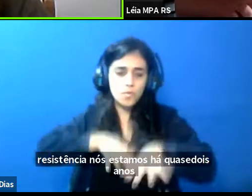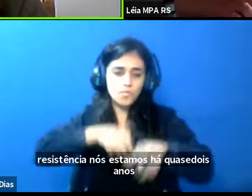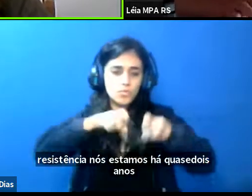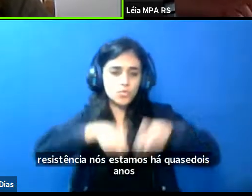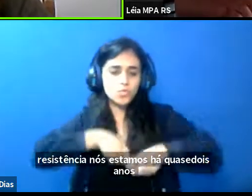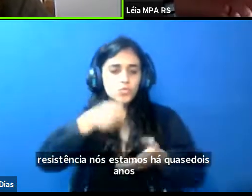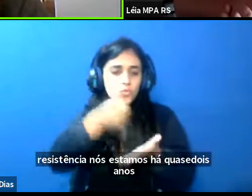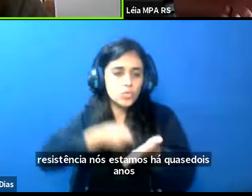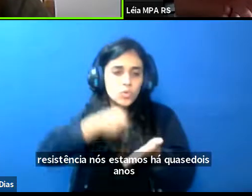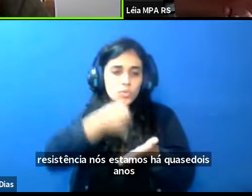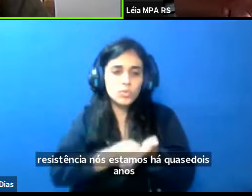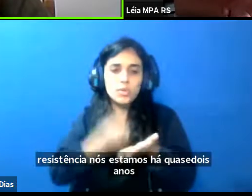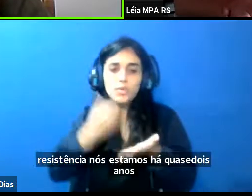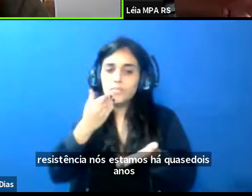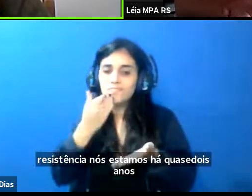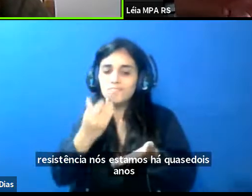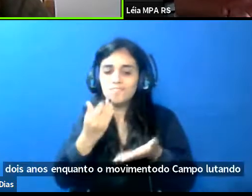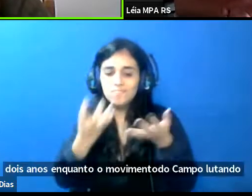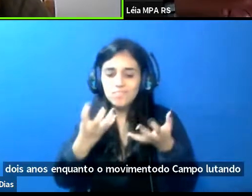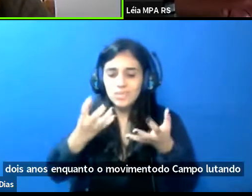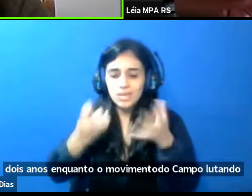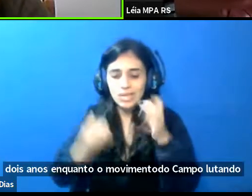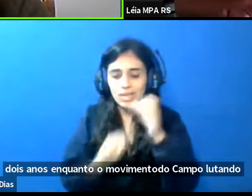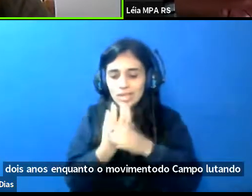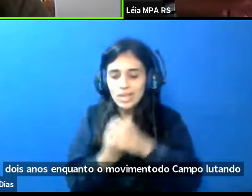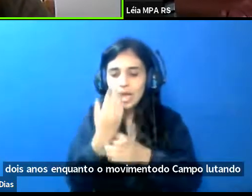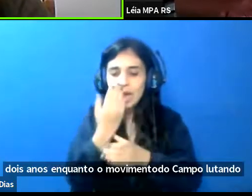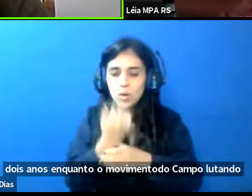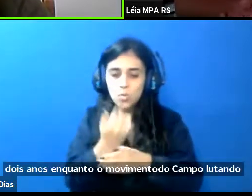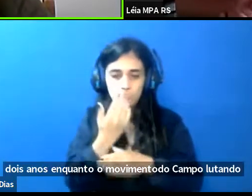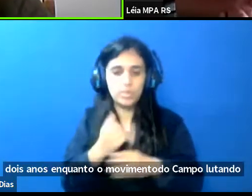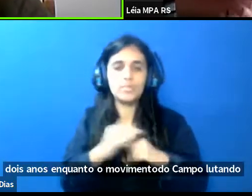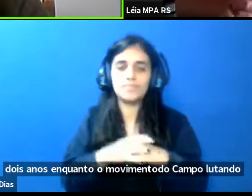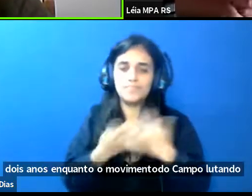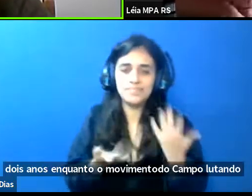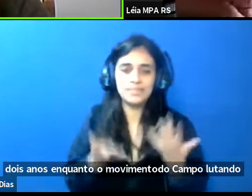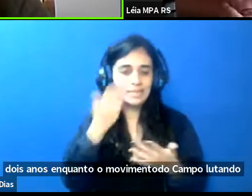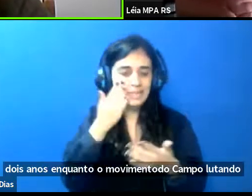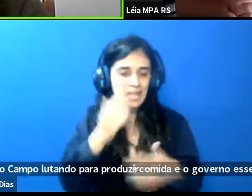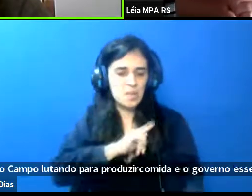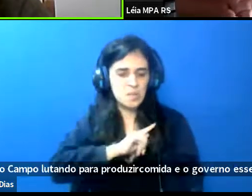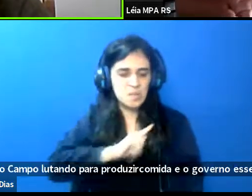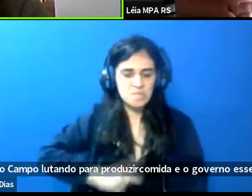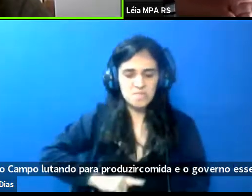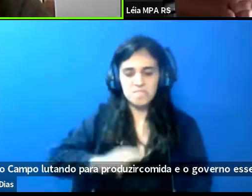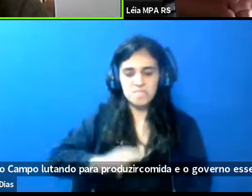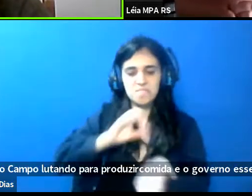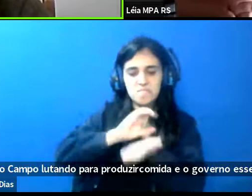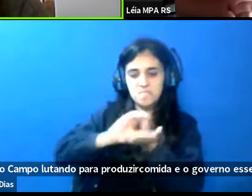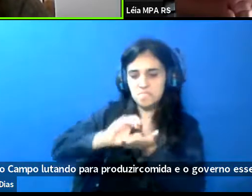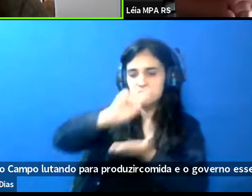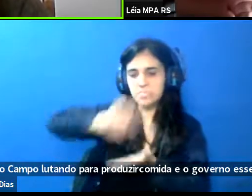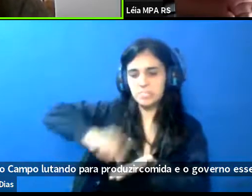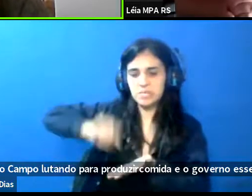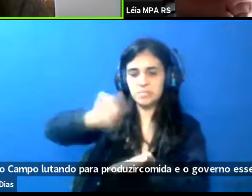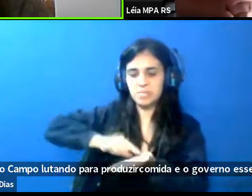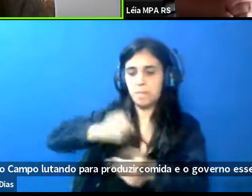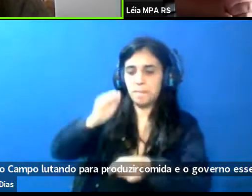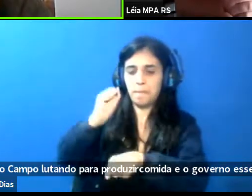lutando para produzir comida, e o governo, esse governo que está aí, negou recursos para a agricultura familiar e